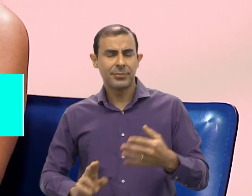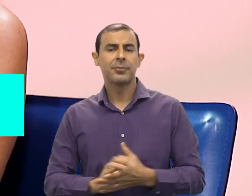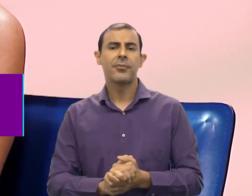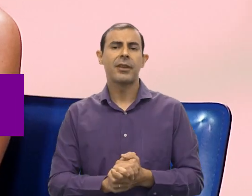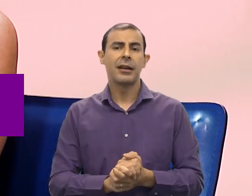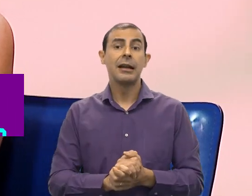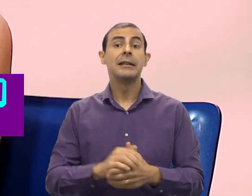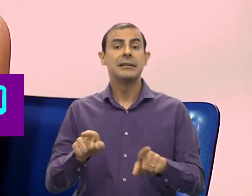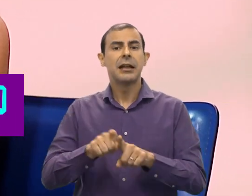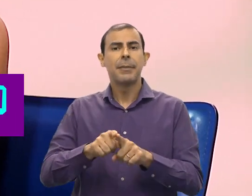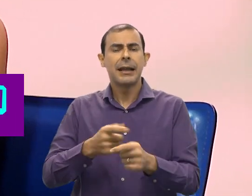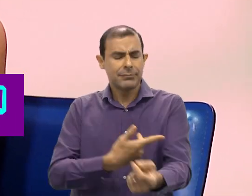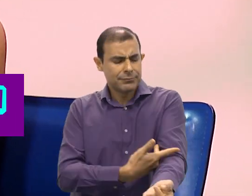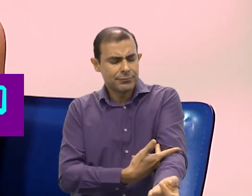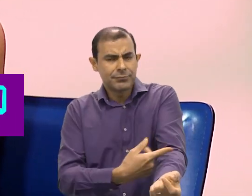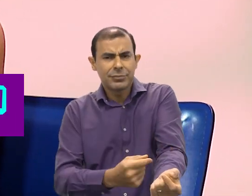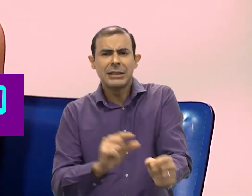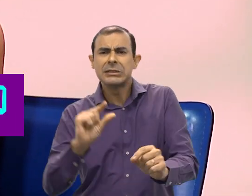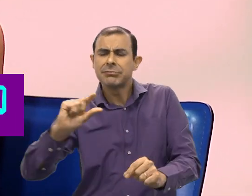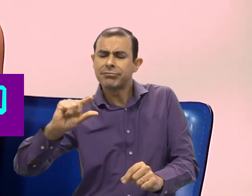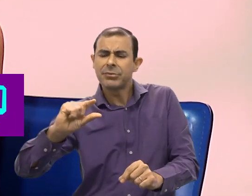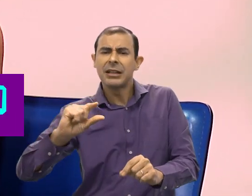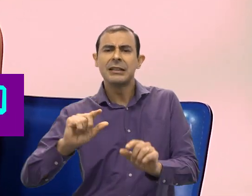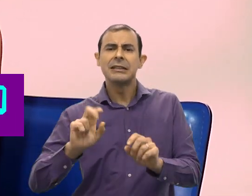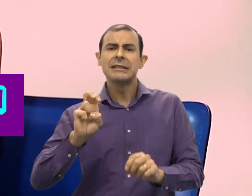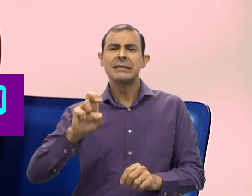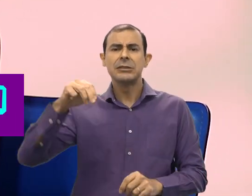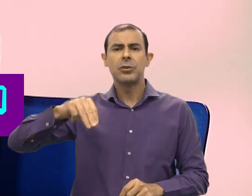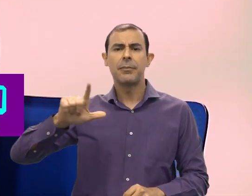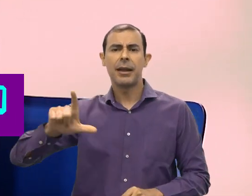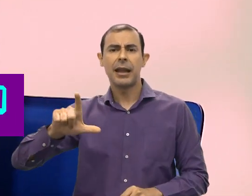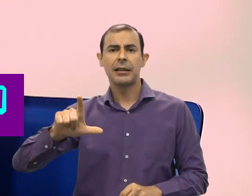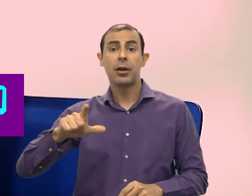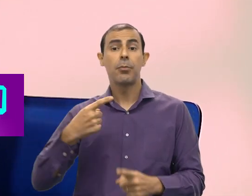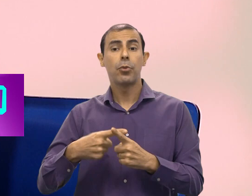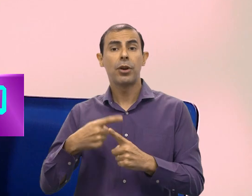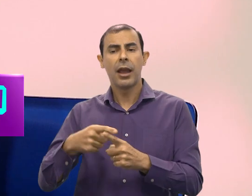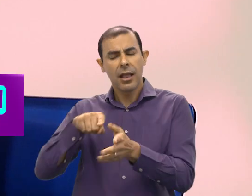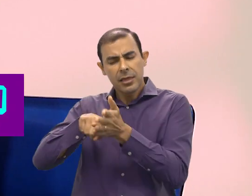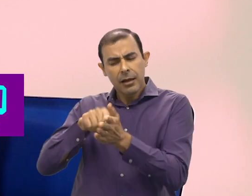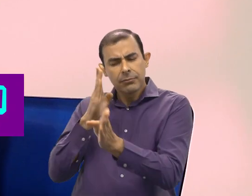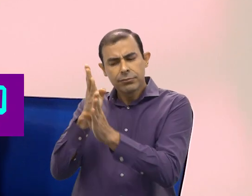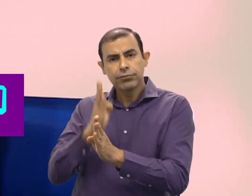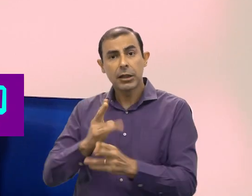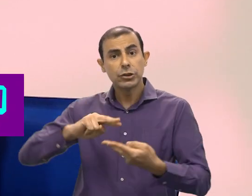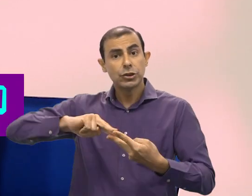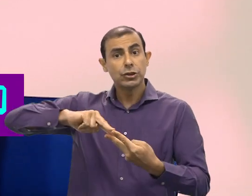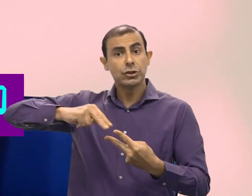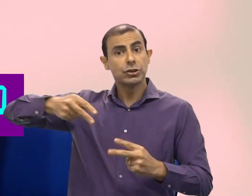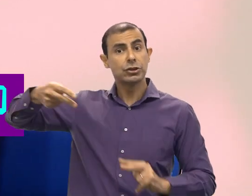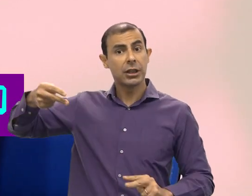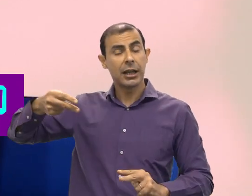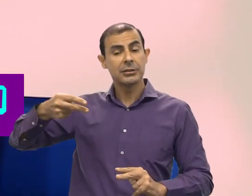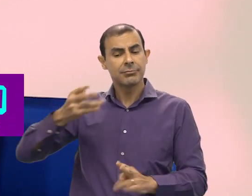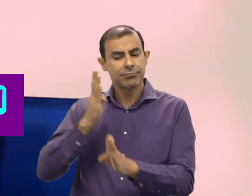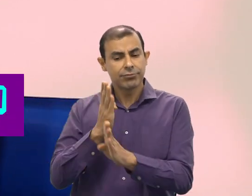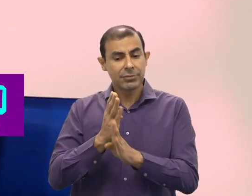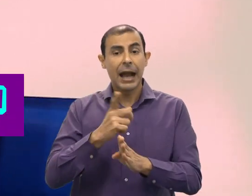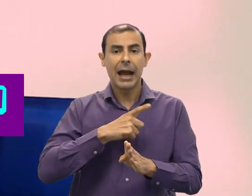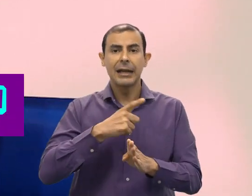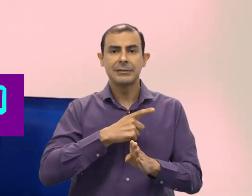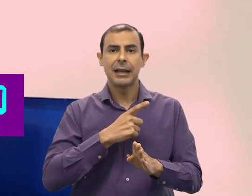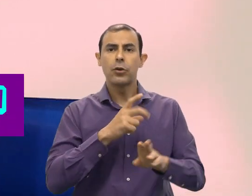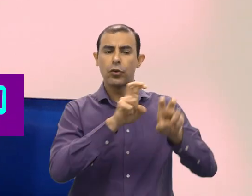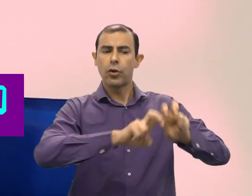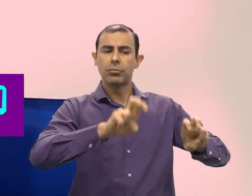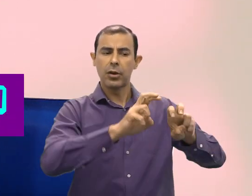de sangue, uma amostra de 5 ml para fazer a identificação de características genéticas, e é isso que será registrado no